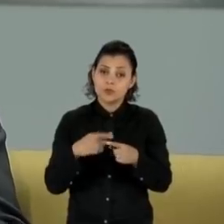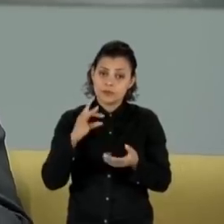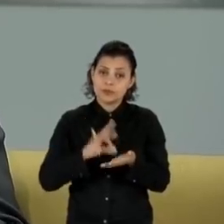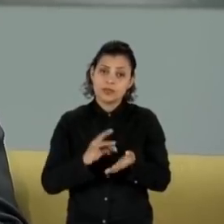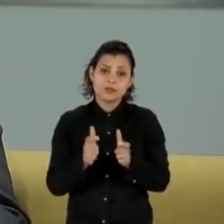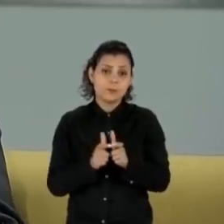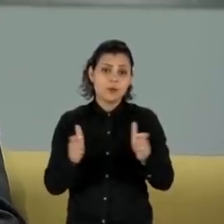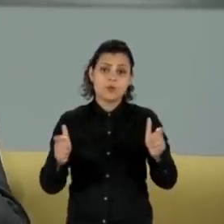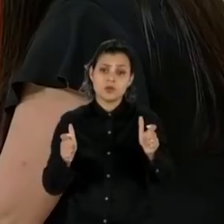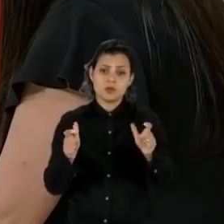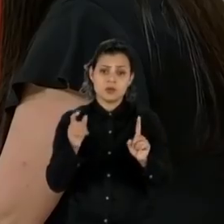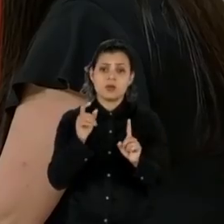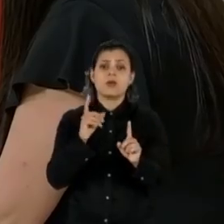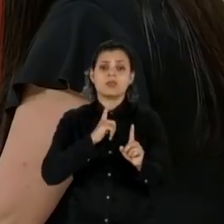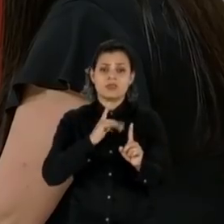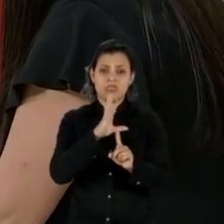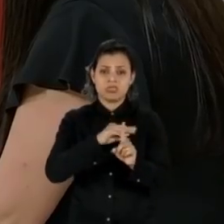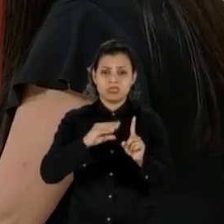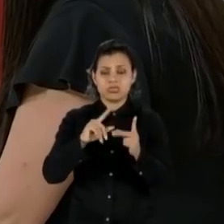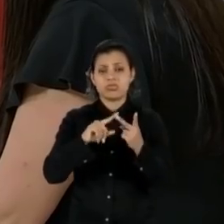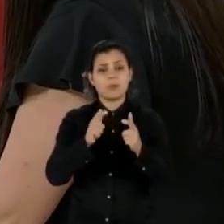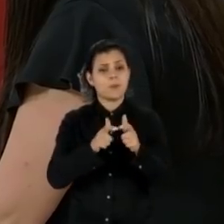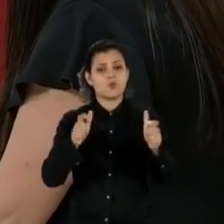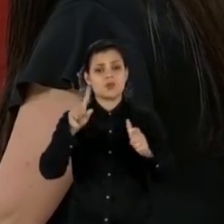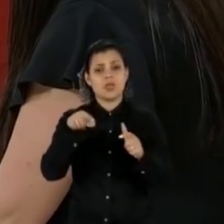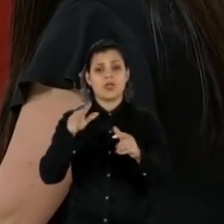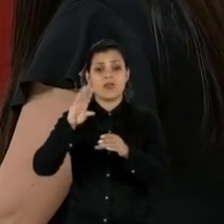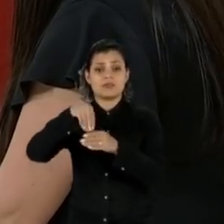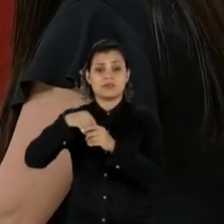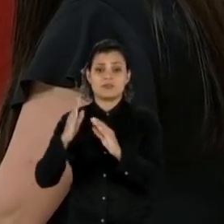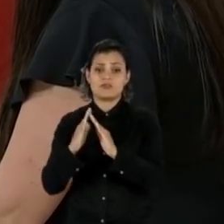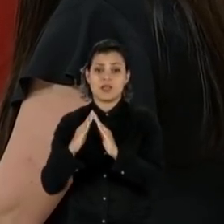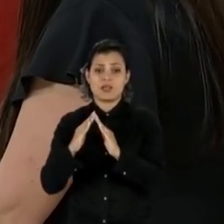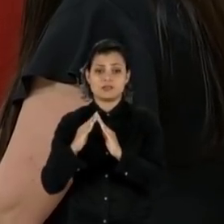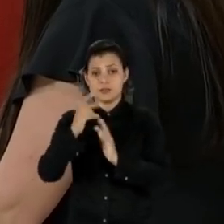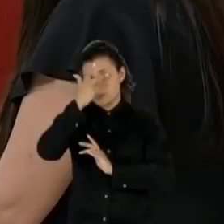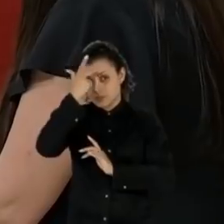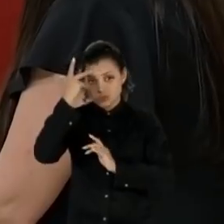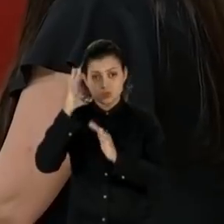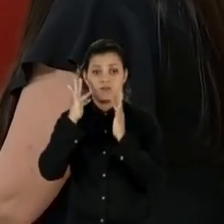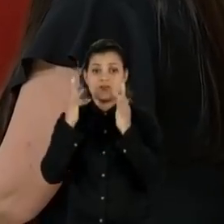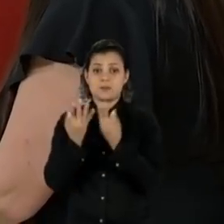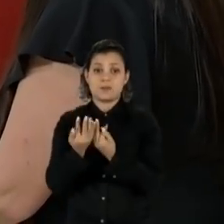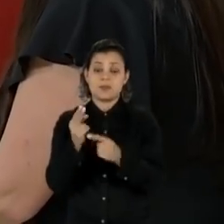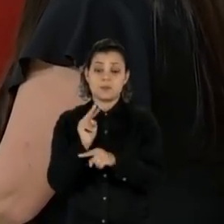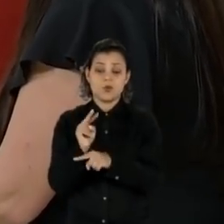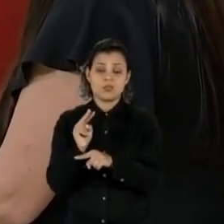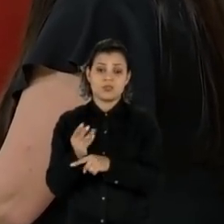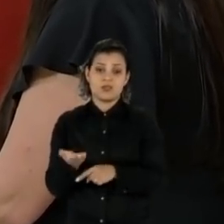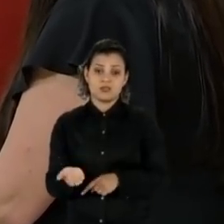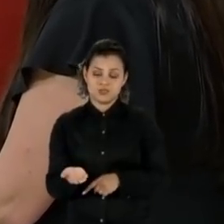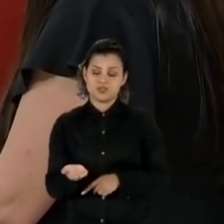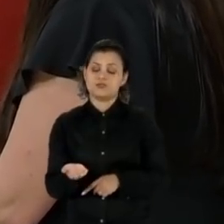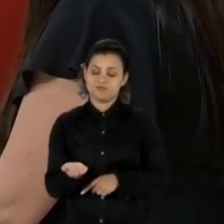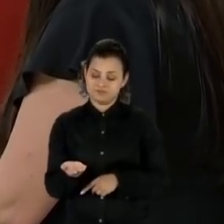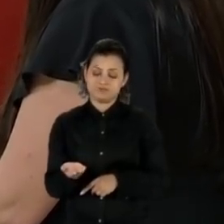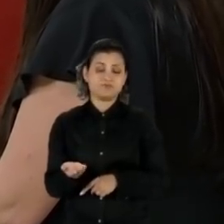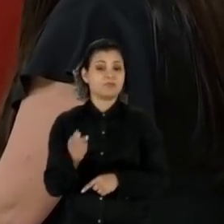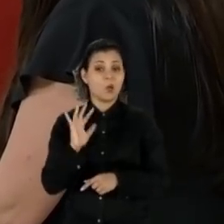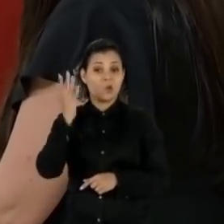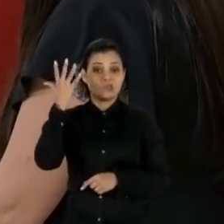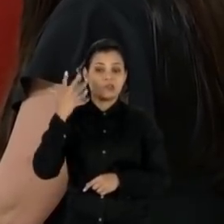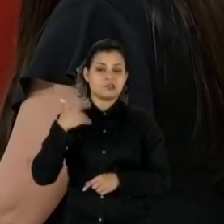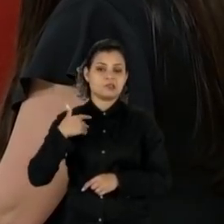a grande maioria dos abusos acontecem dentro de casa por alguém conhecido alguém que deveria estar ali para proteger e de repente